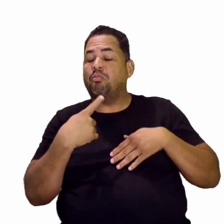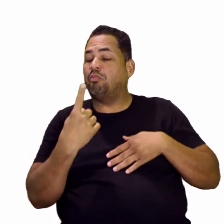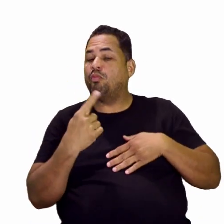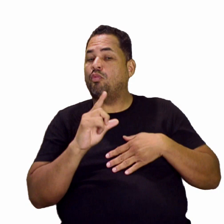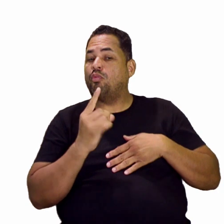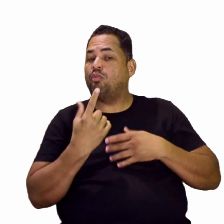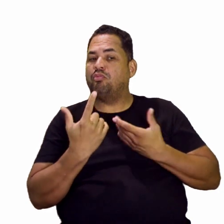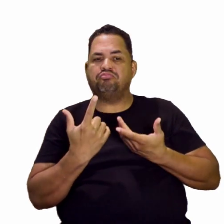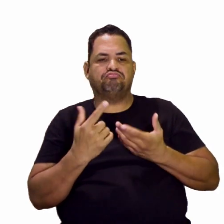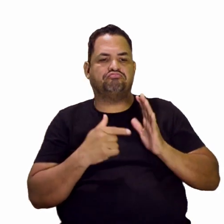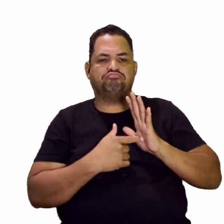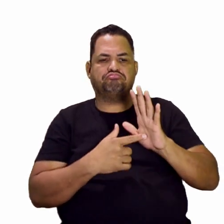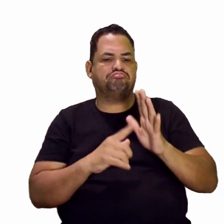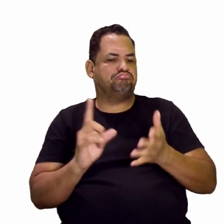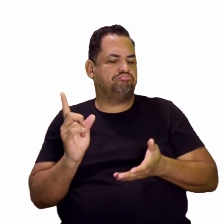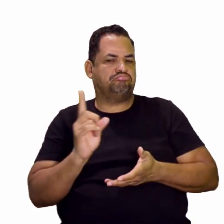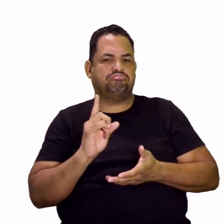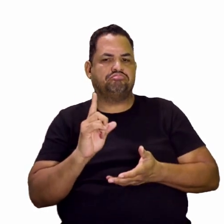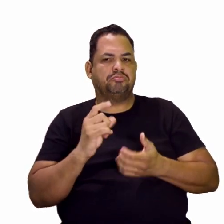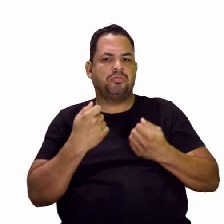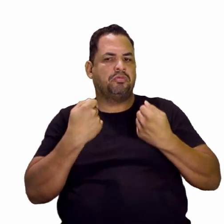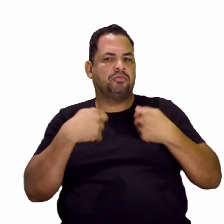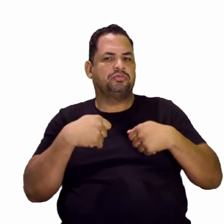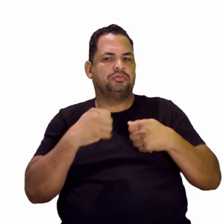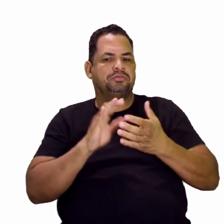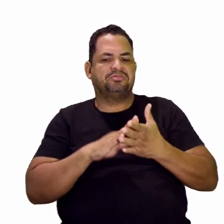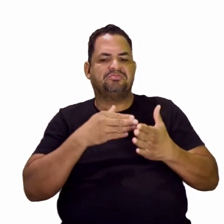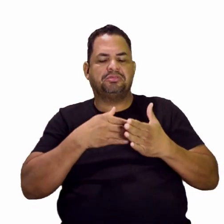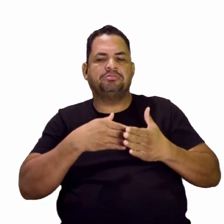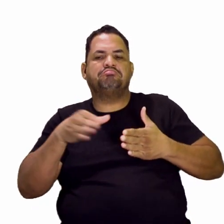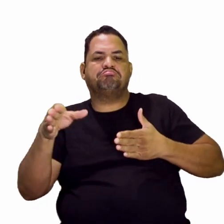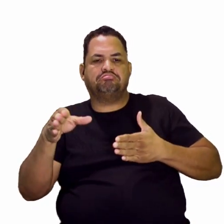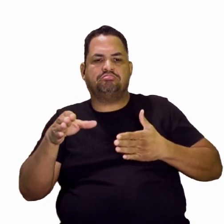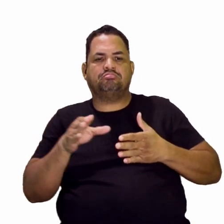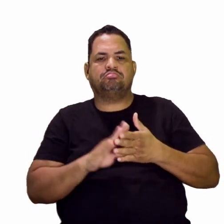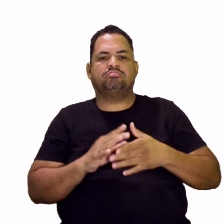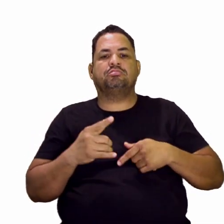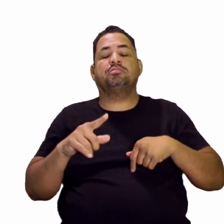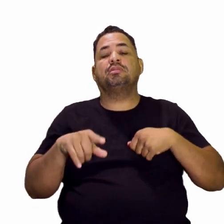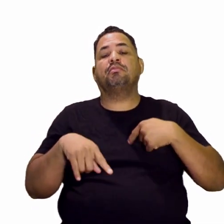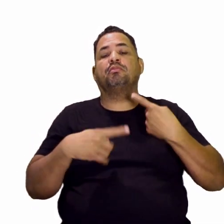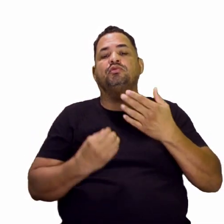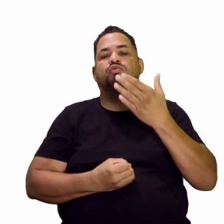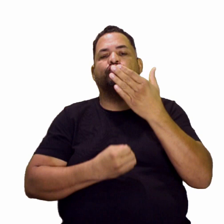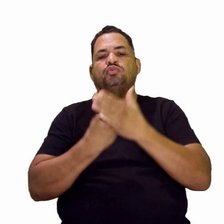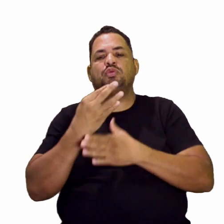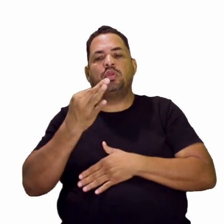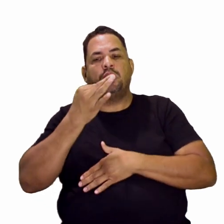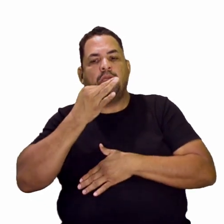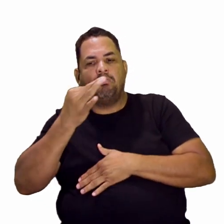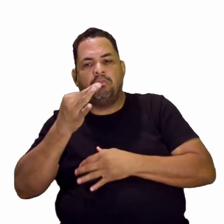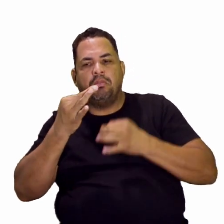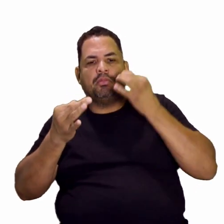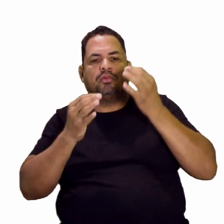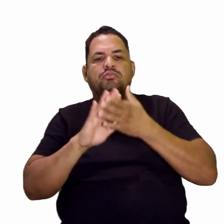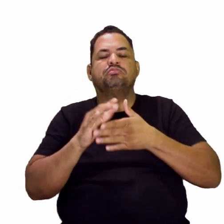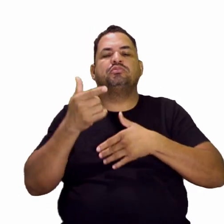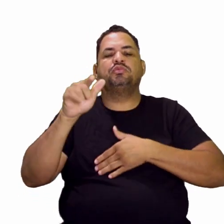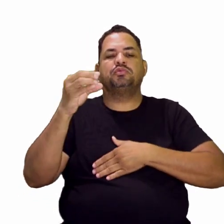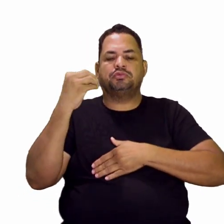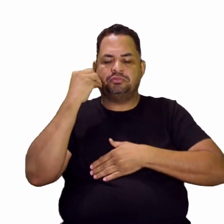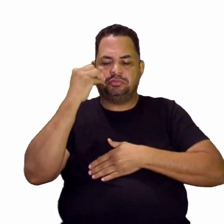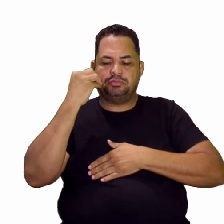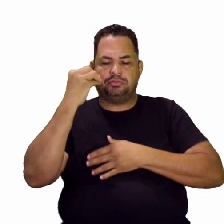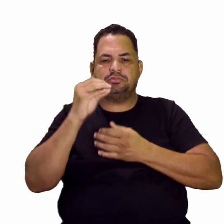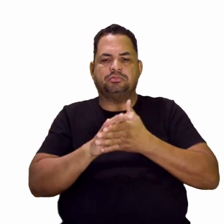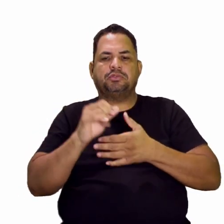que ela não é verdadeira e deve ser descartada. Assim, outra hipótese poderá ser levantada e outros experimentos serão